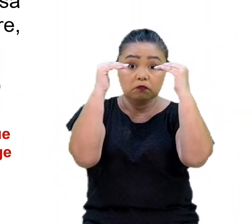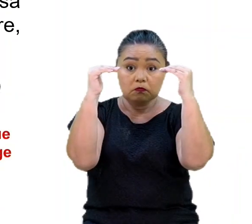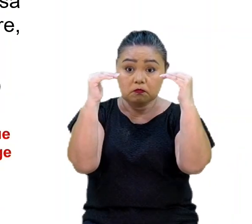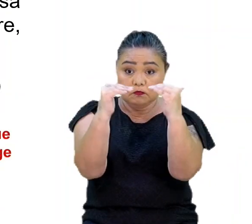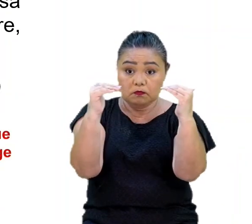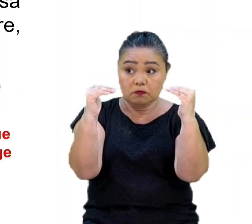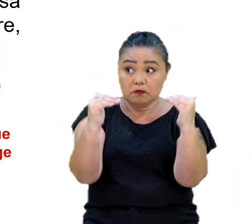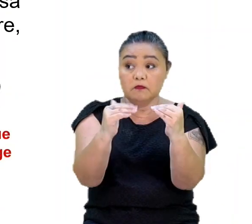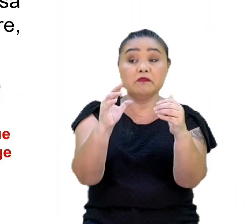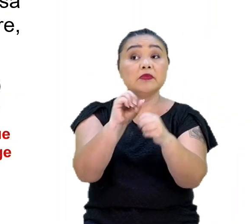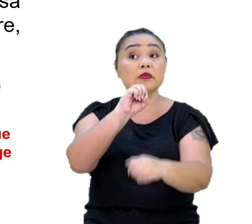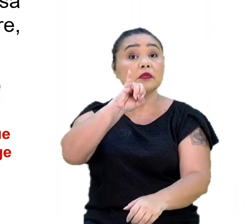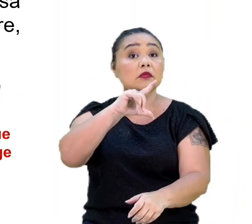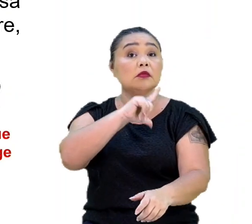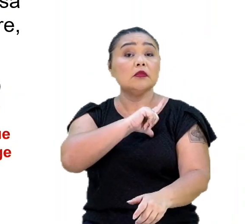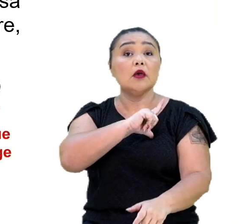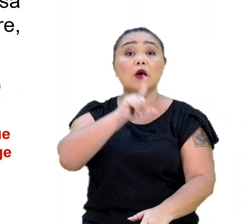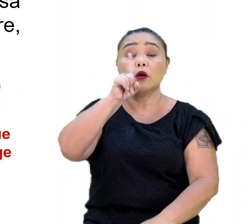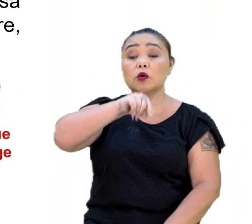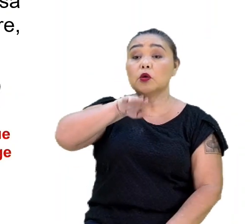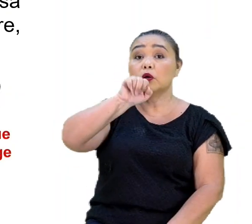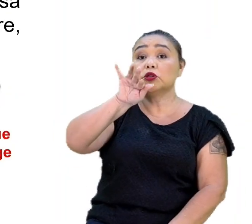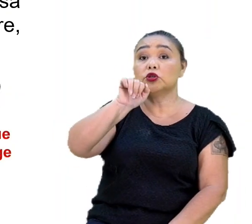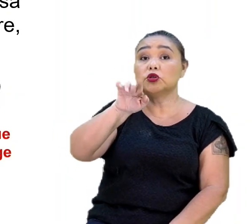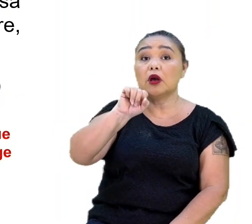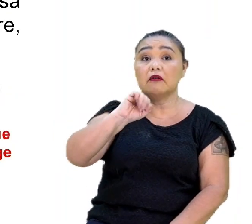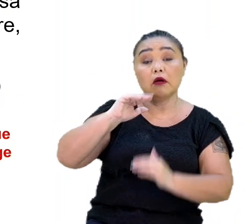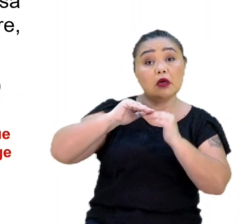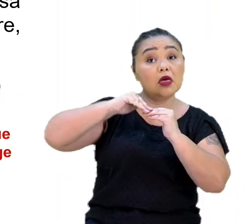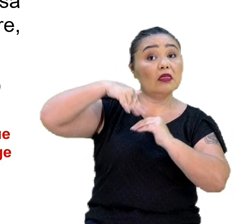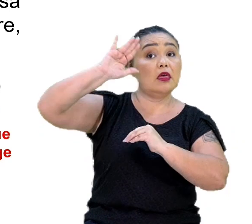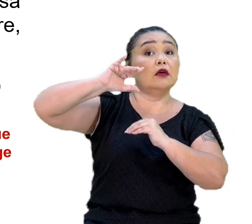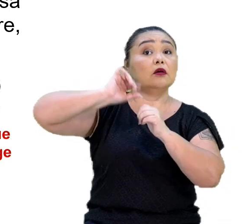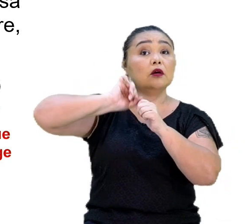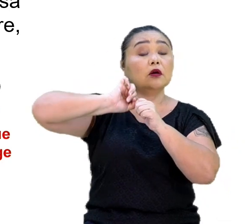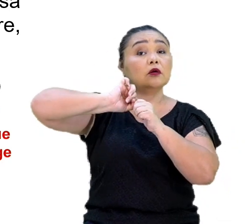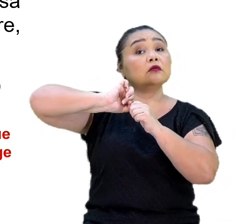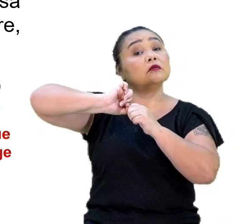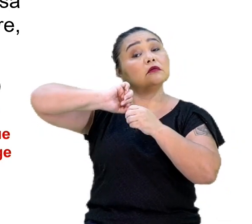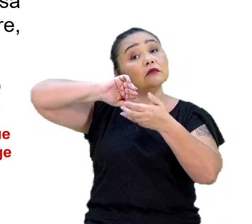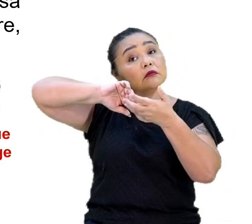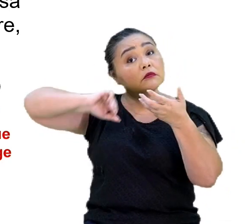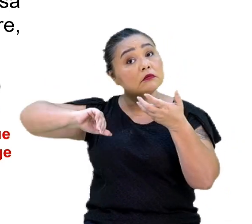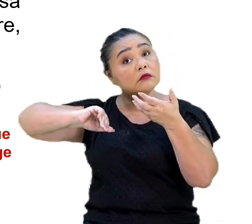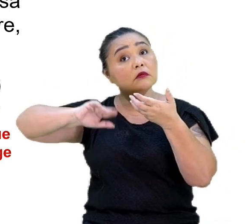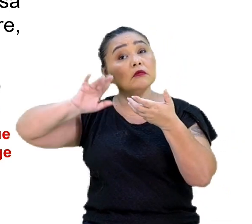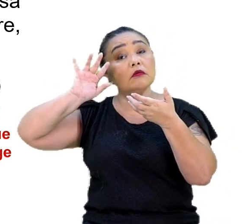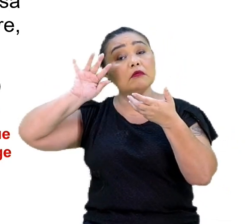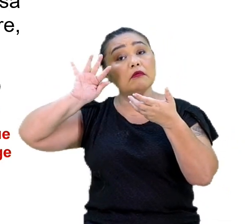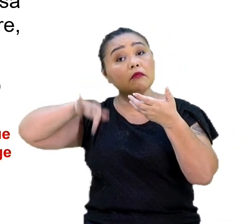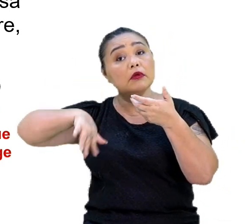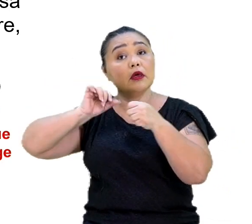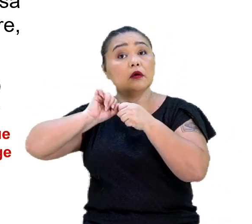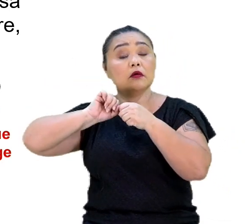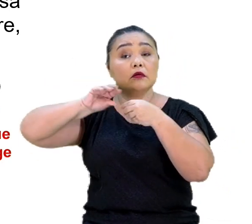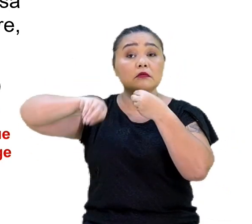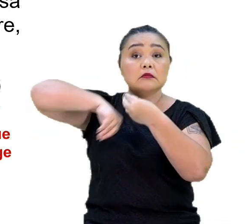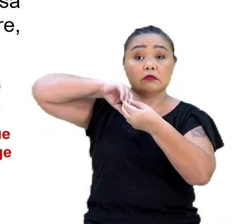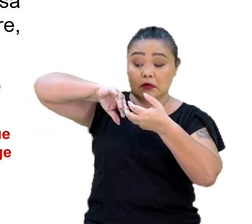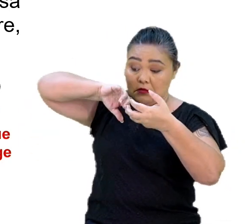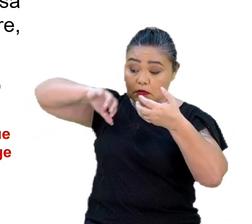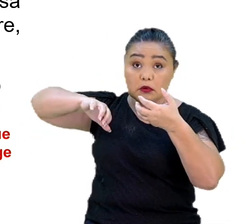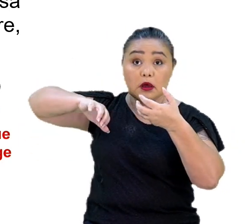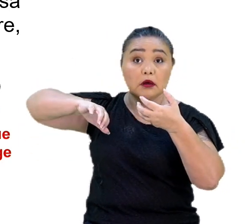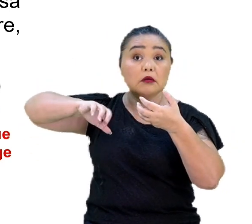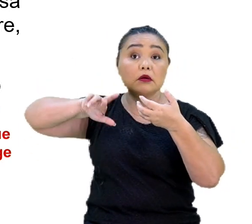dizer? Que se eu colocar um enxofre aqui em excesso, ele vai sobrar aqui no final da minha reação e a reação ela não